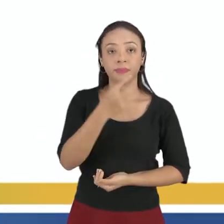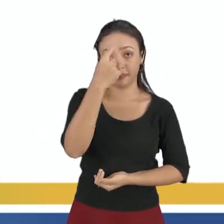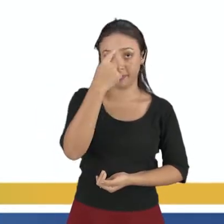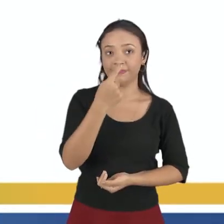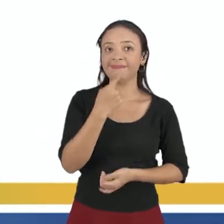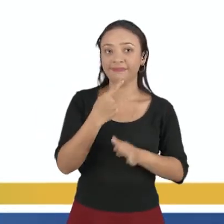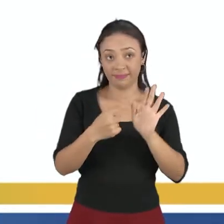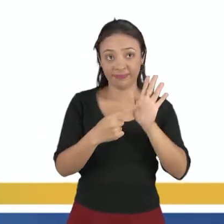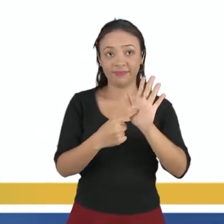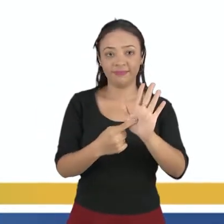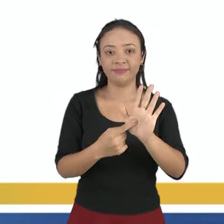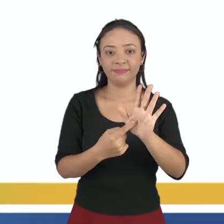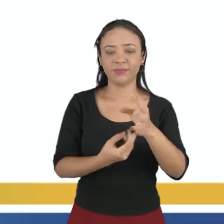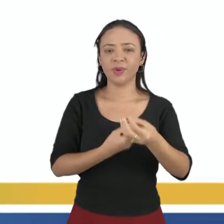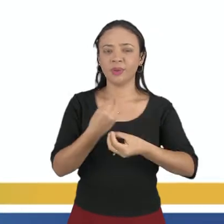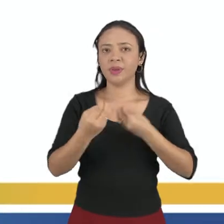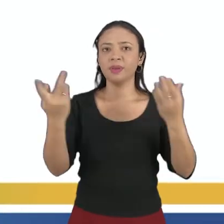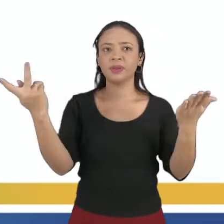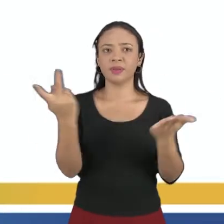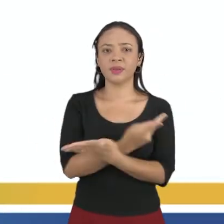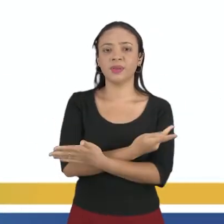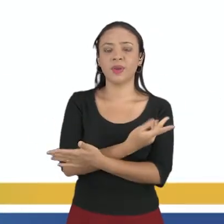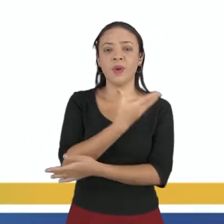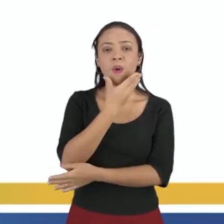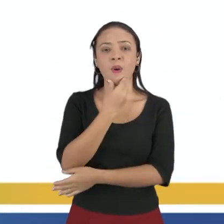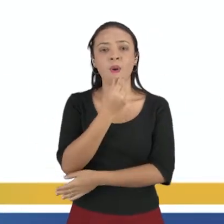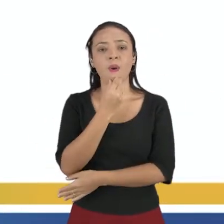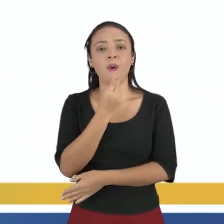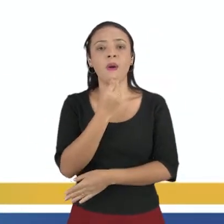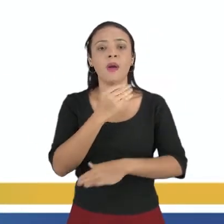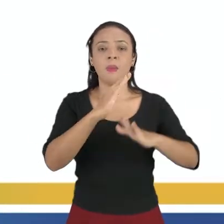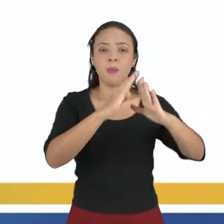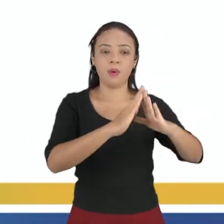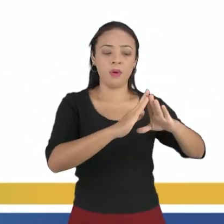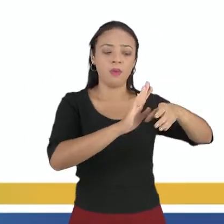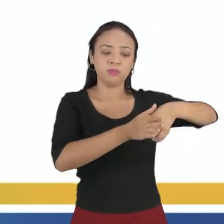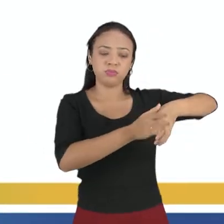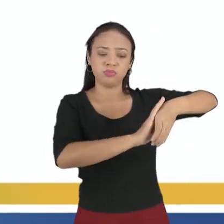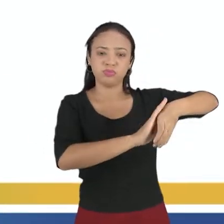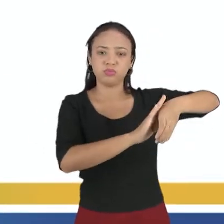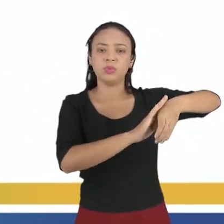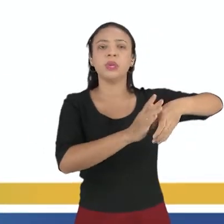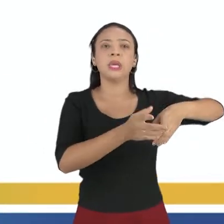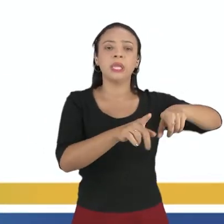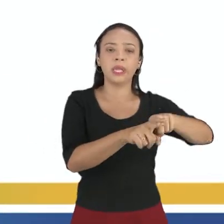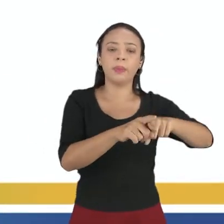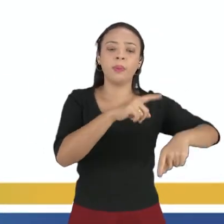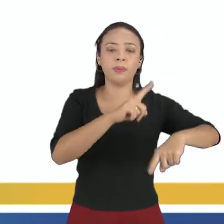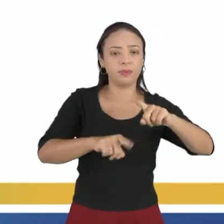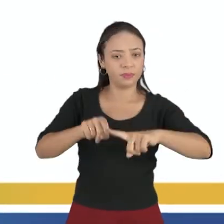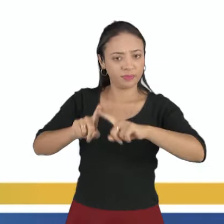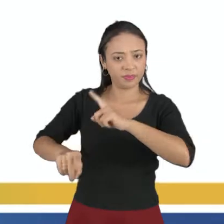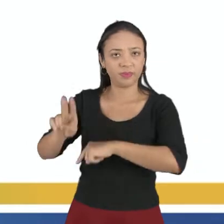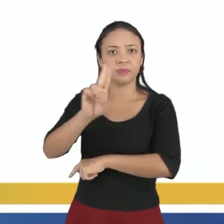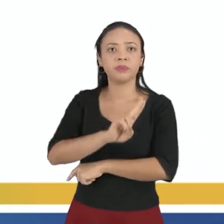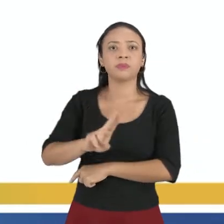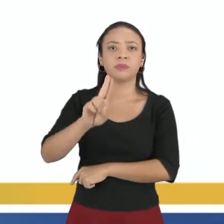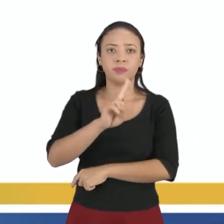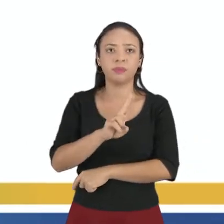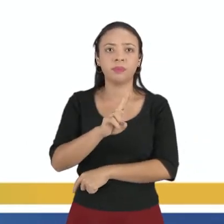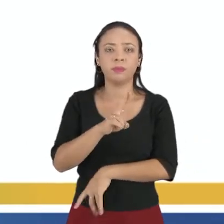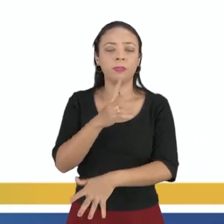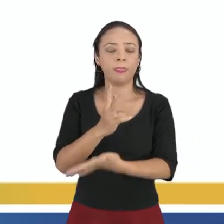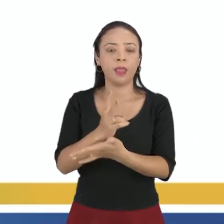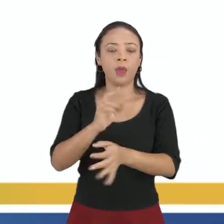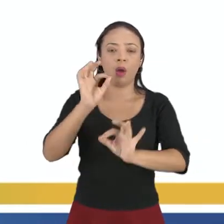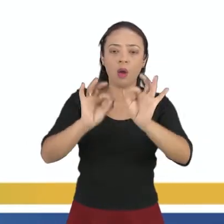desenho ilustra aí um pouquinho disso, né? Homem da caverna, as primeiras ferramentas que eles utilizavam, geralmente eram